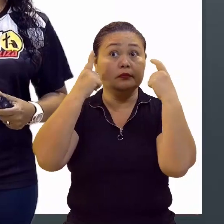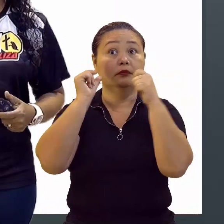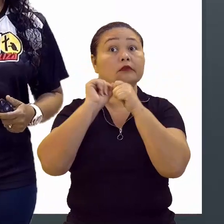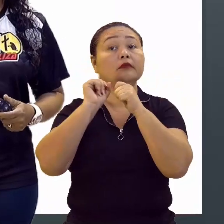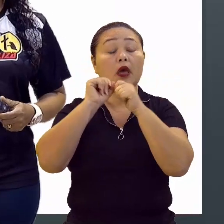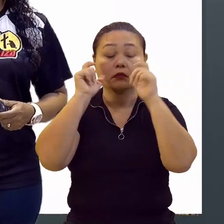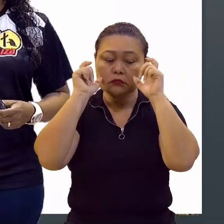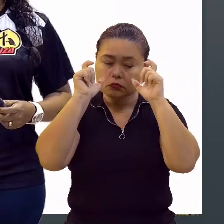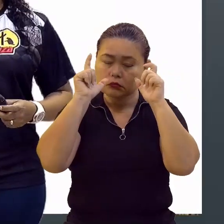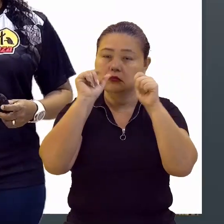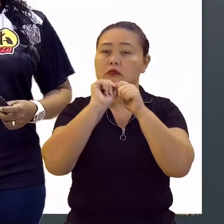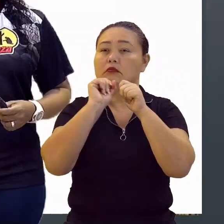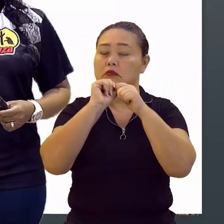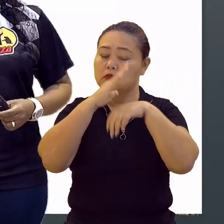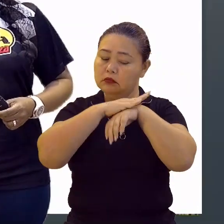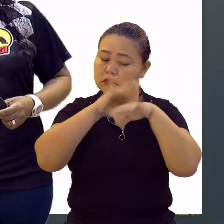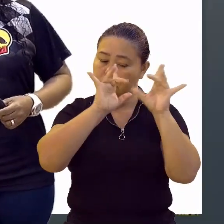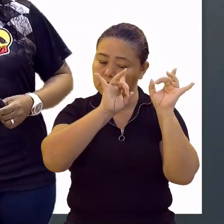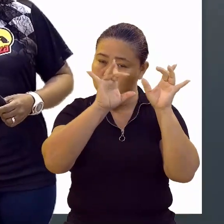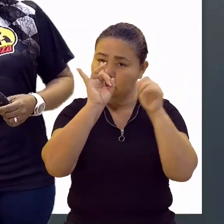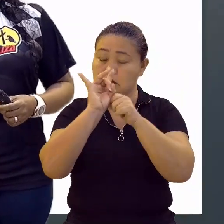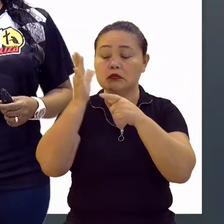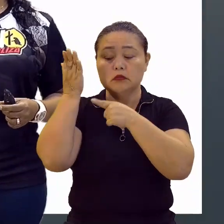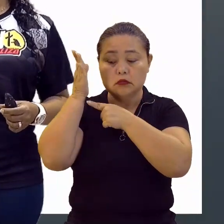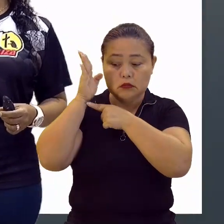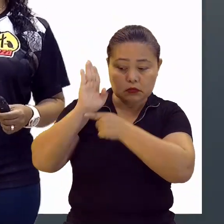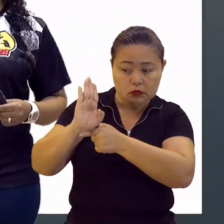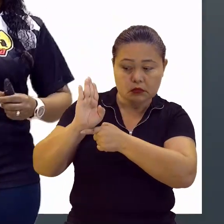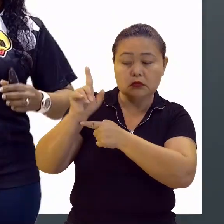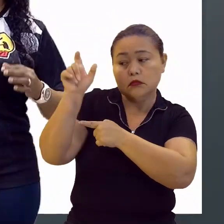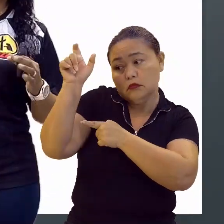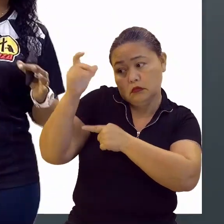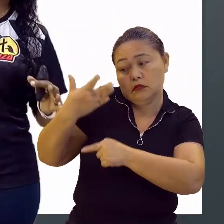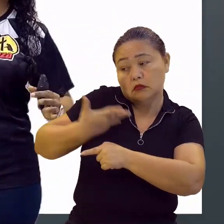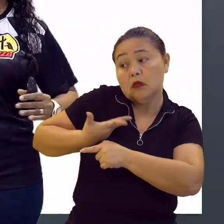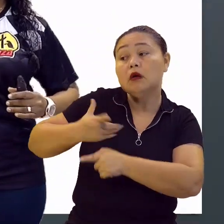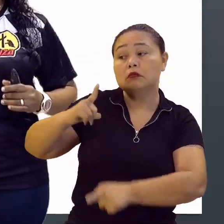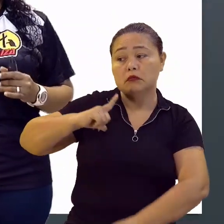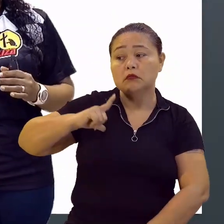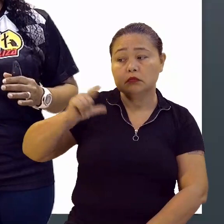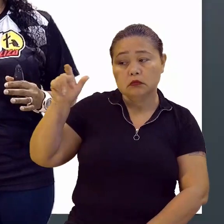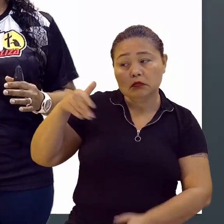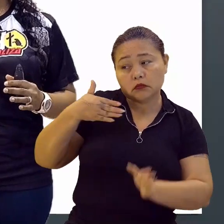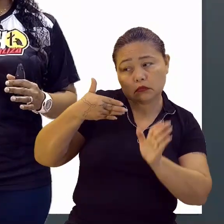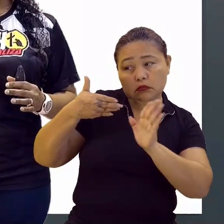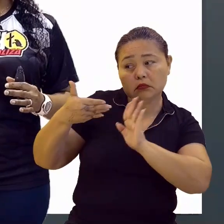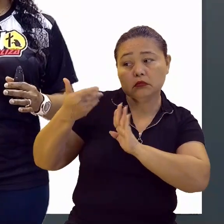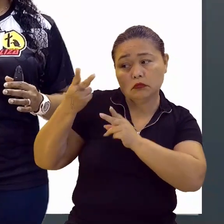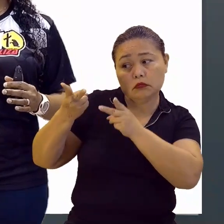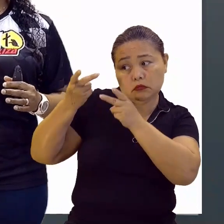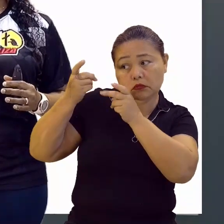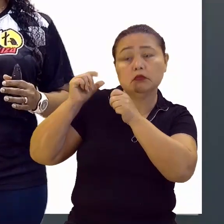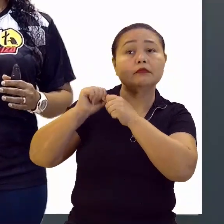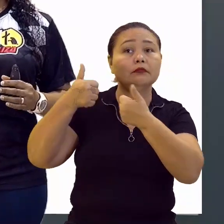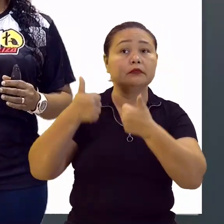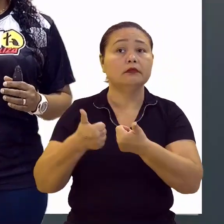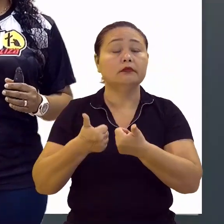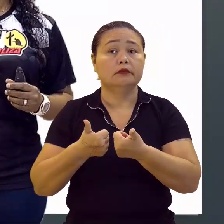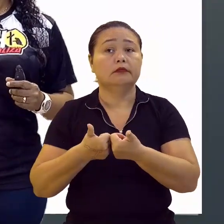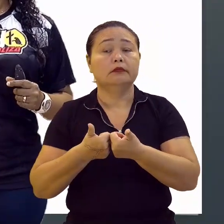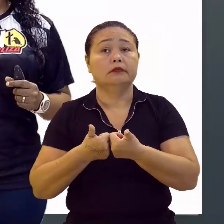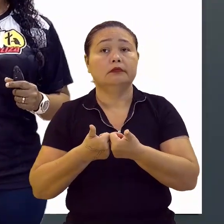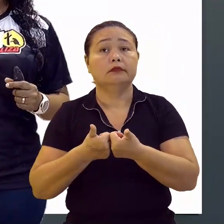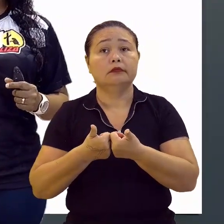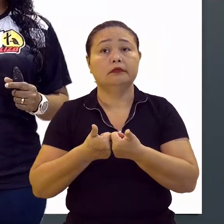carinho especial, ajude alguém que porventura você venha conhecer, que esteja nessa fase, nessa situação, tá bom?